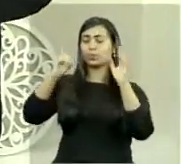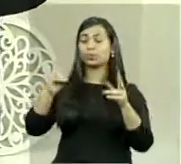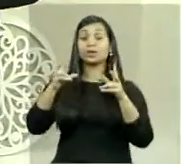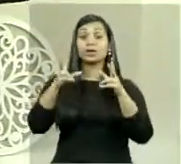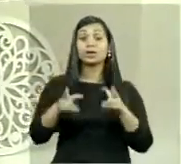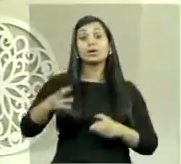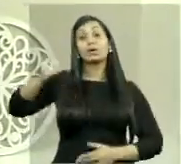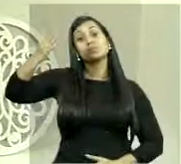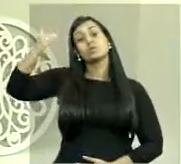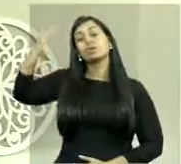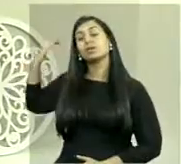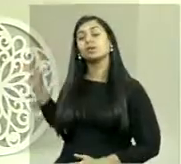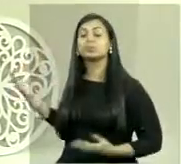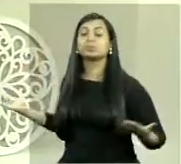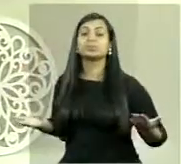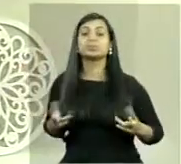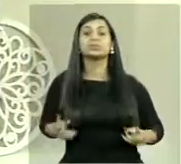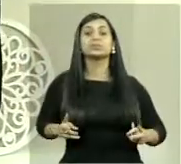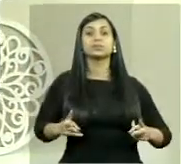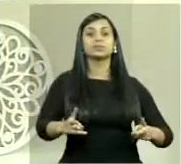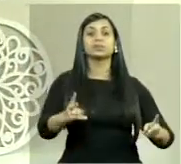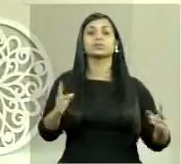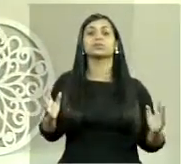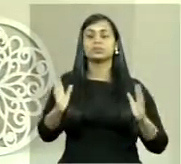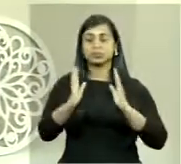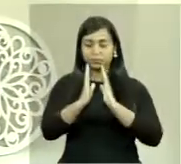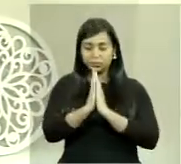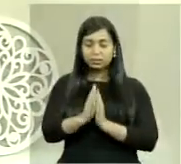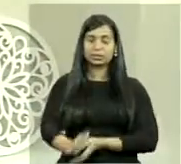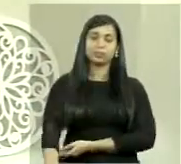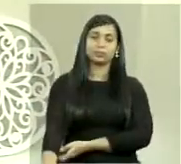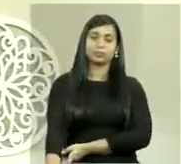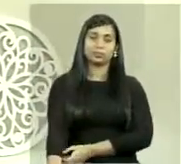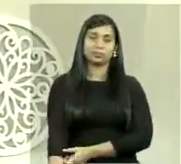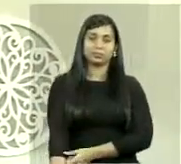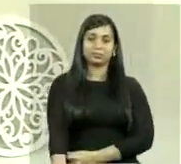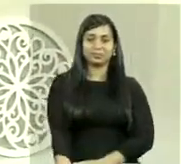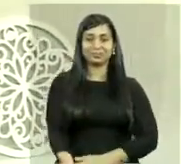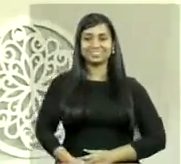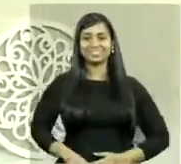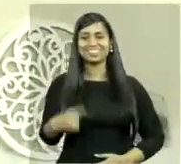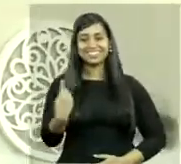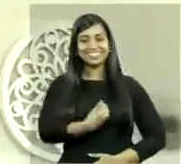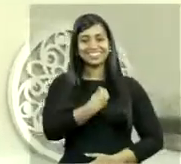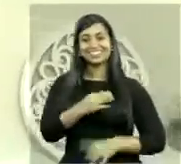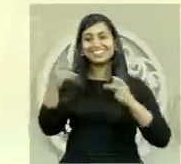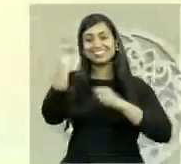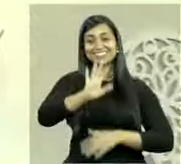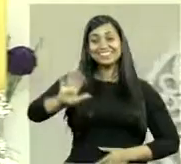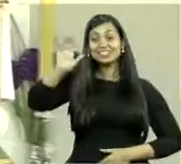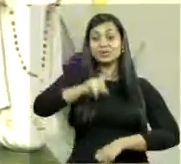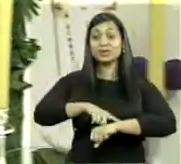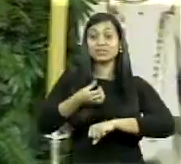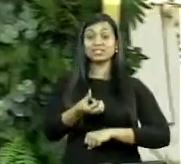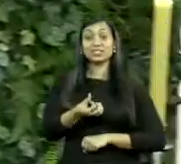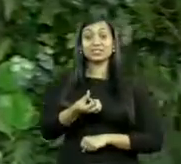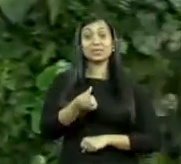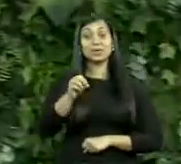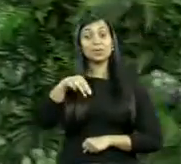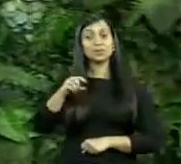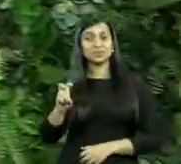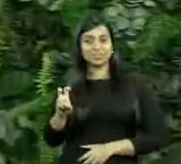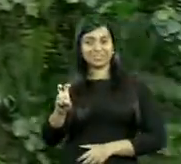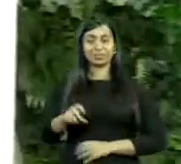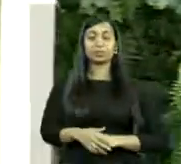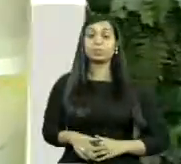ao Espírito Santo, como era no princípio, agora e sempre. Amém. Estamos ao vivo para todo o Brasil, 6:05,